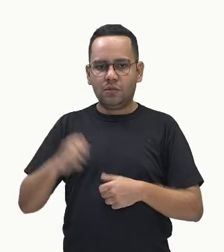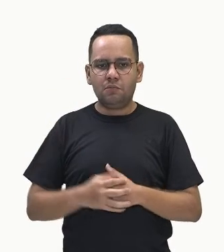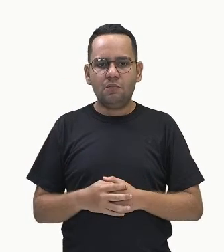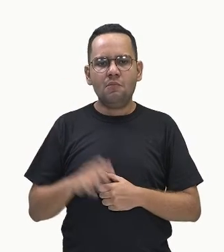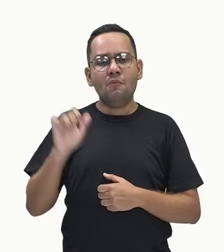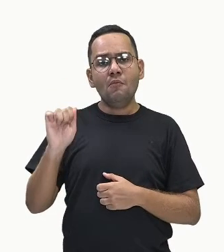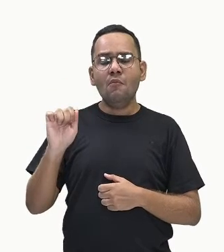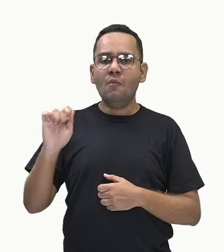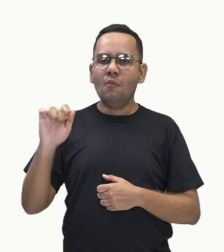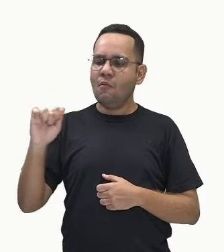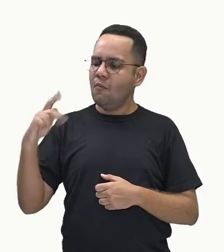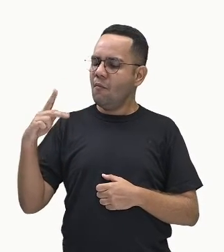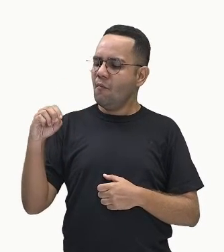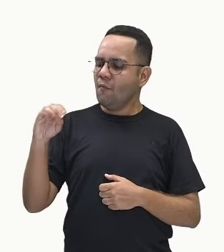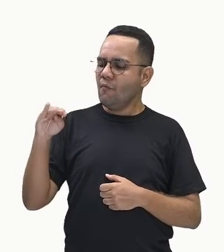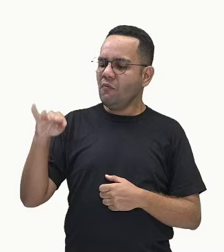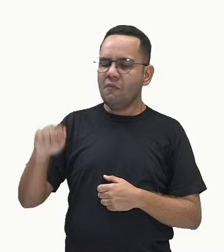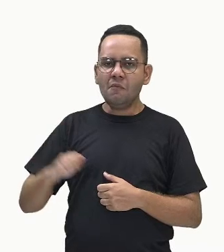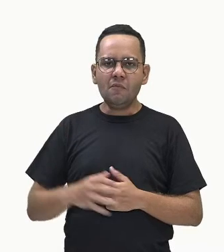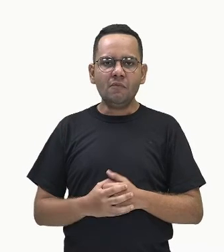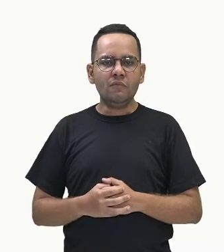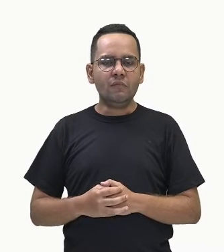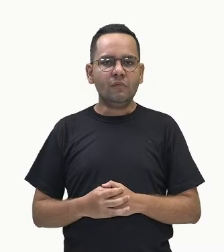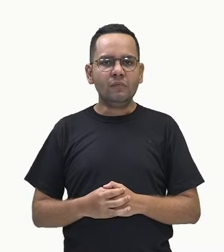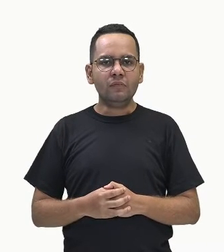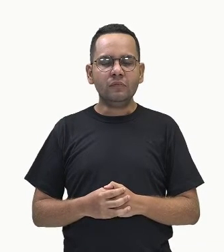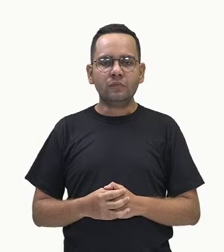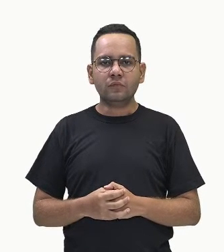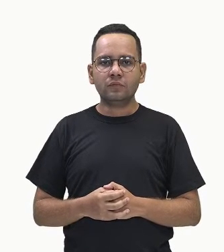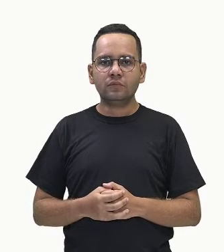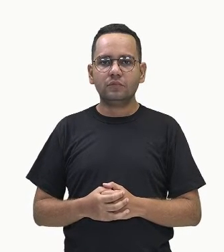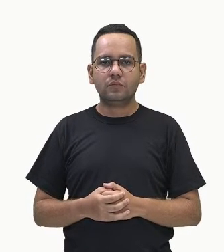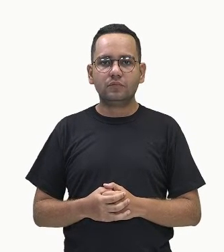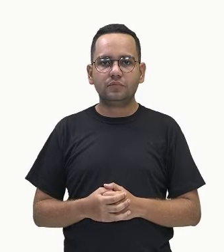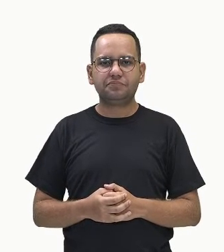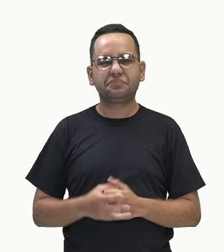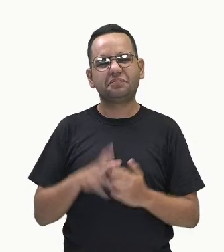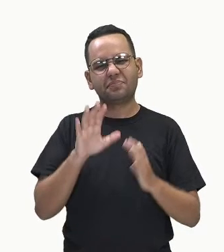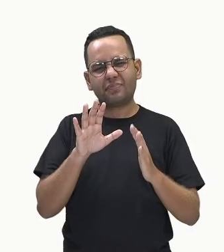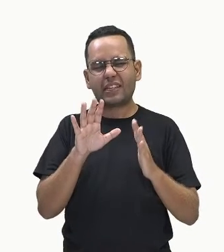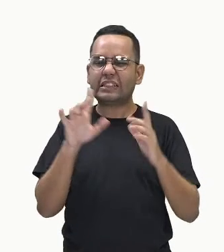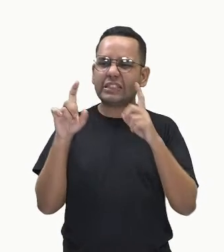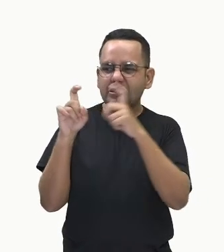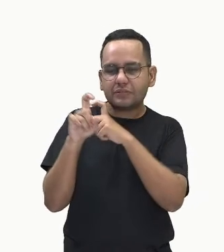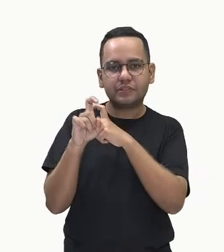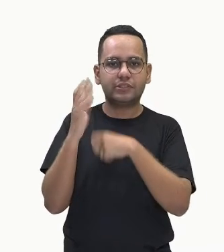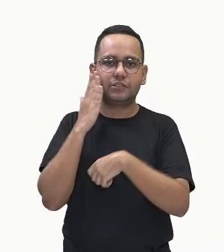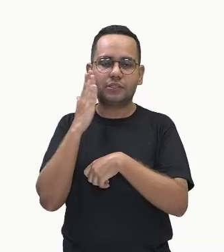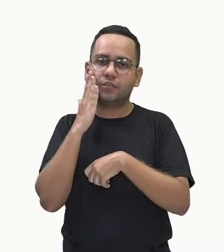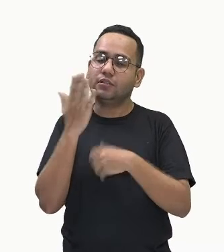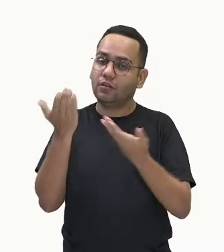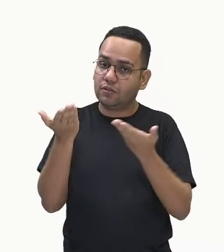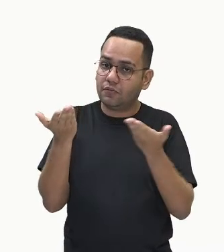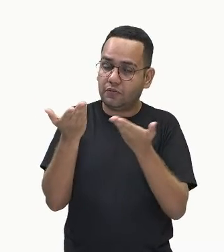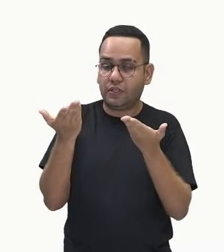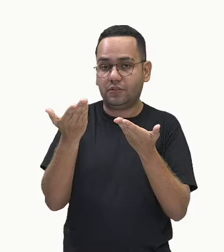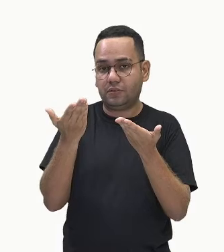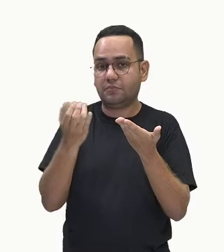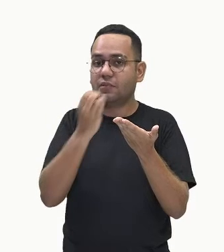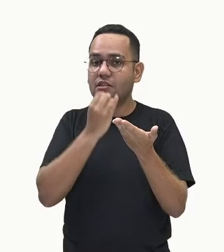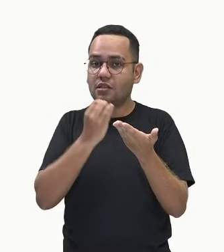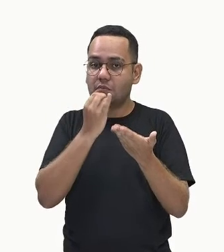sabe que é o apótema. Prof, tá um pouco confuso. Então, vamos aí resolver